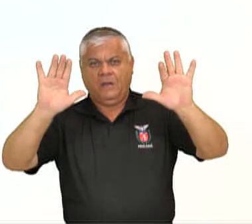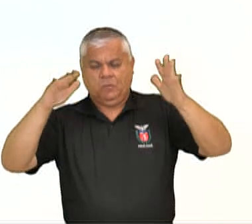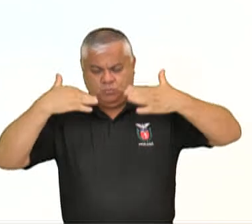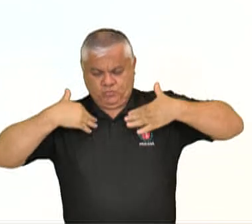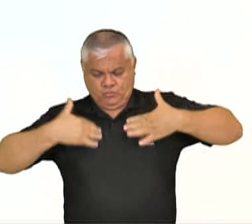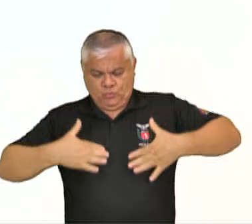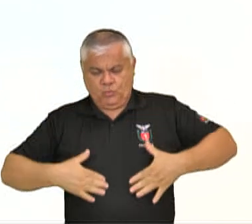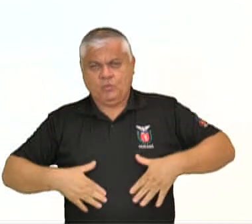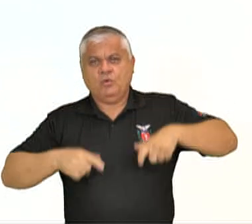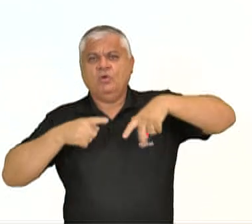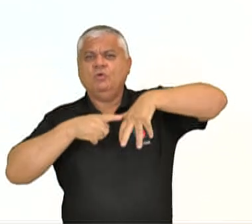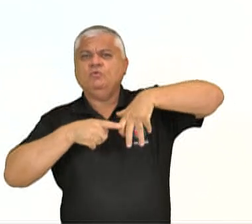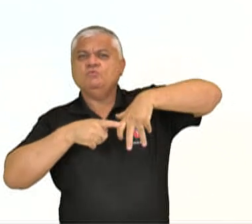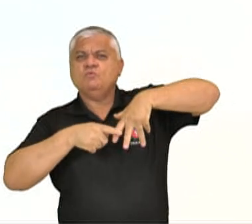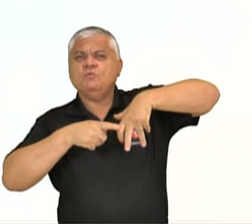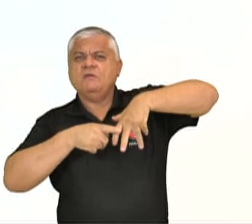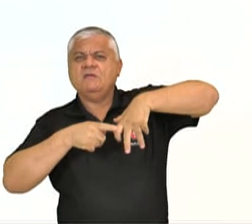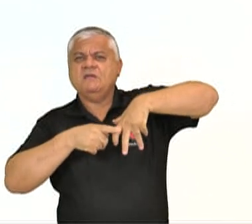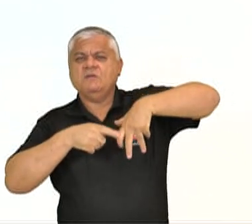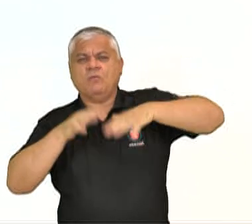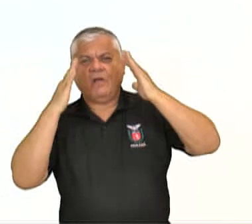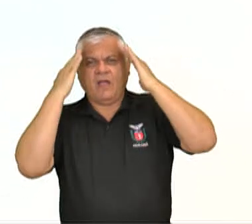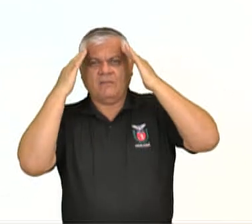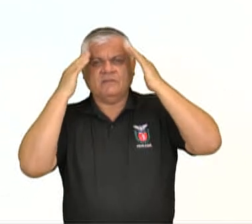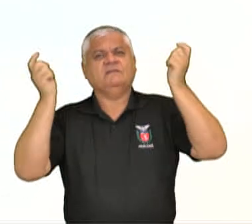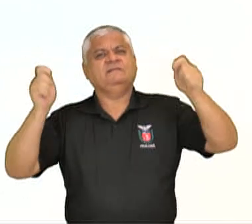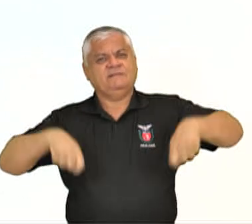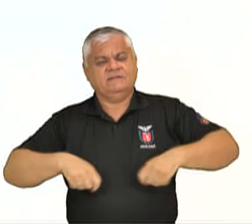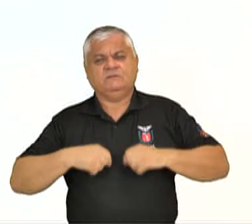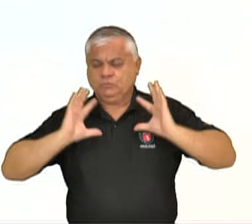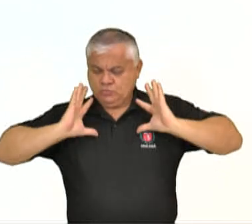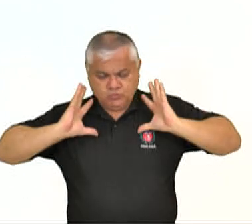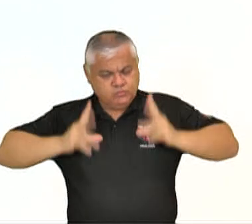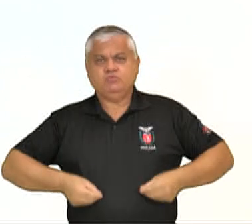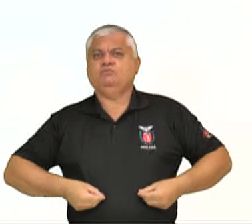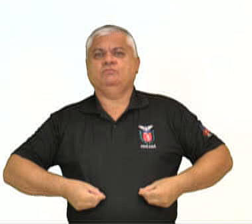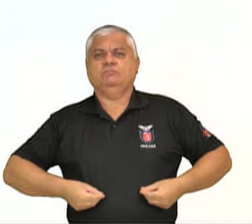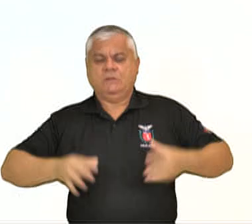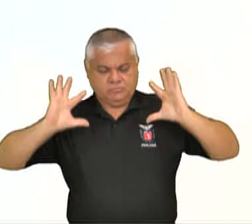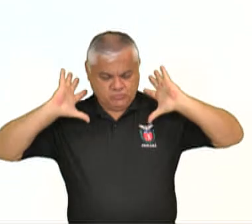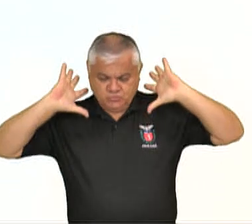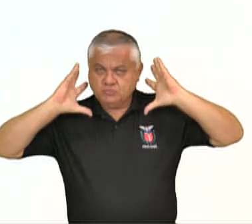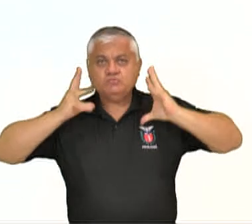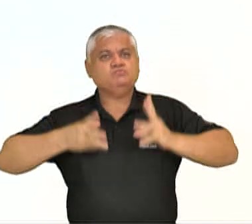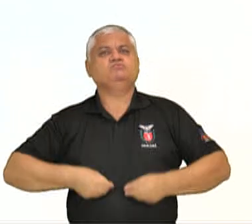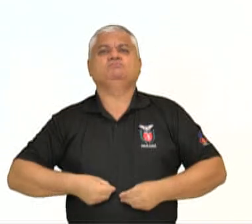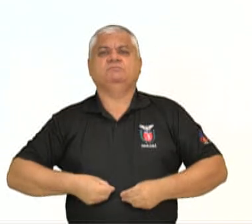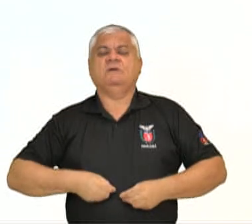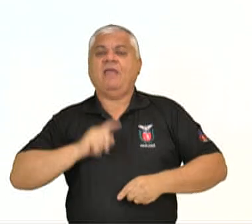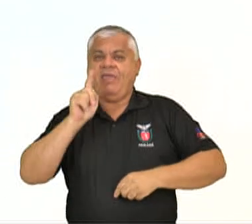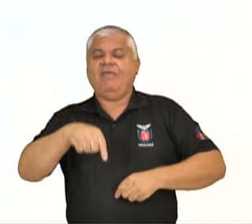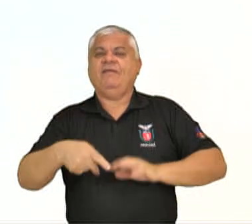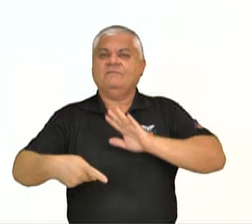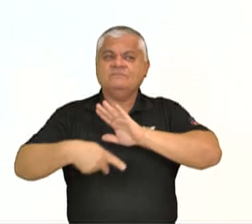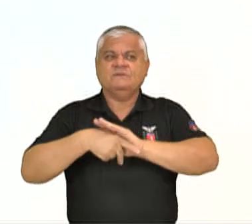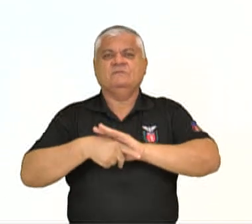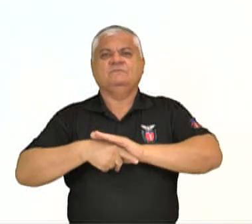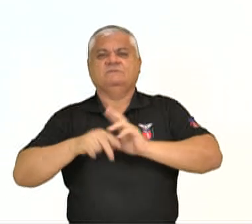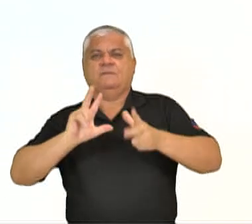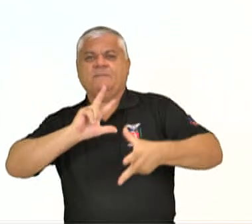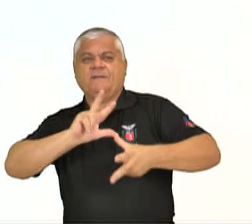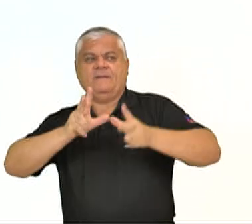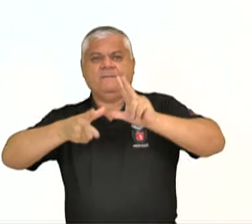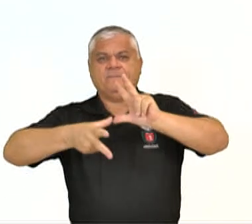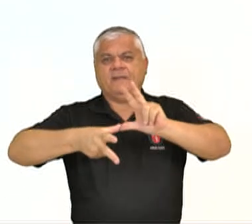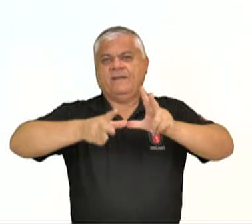com o joelho e com a cabeça. Ou seja, todo o teu corpo participa da